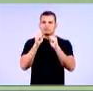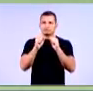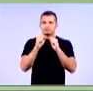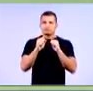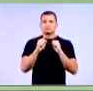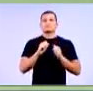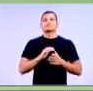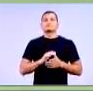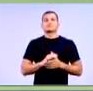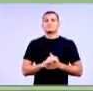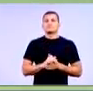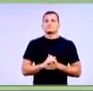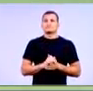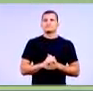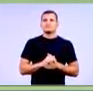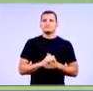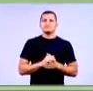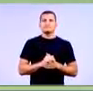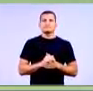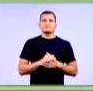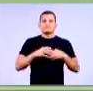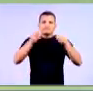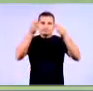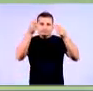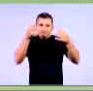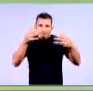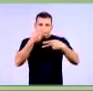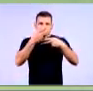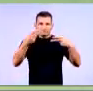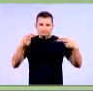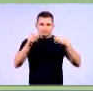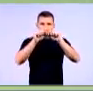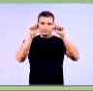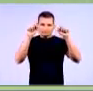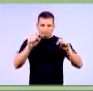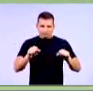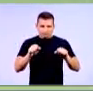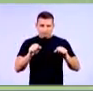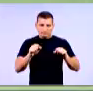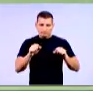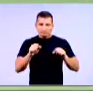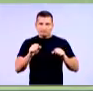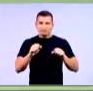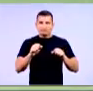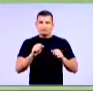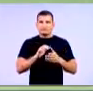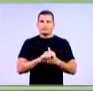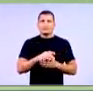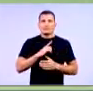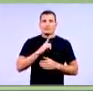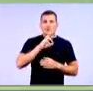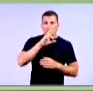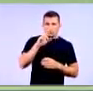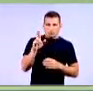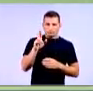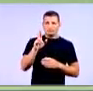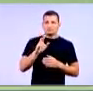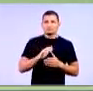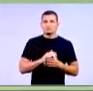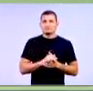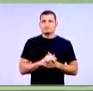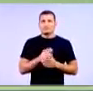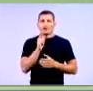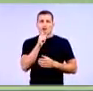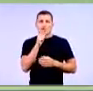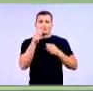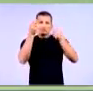de uso para descrever ações do sistema, recebendo nomes especiais. E aqui a gente não vai detalhar